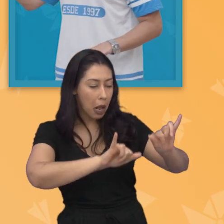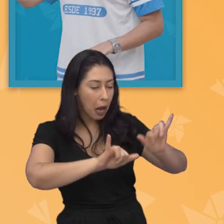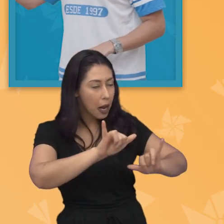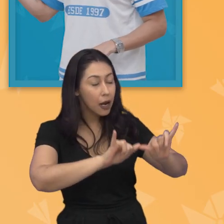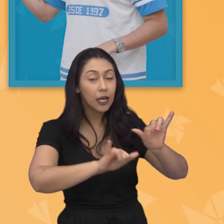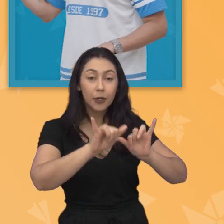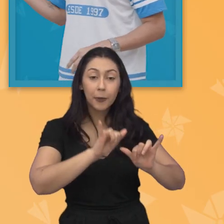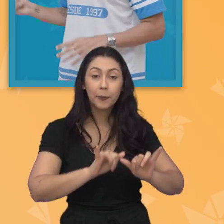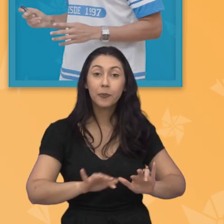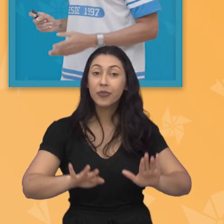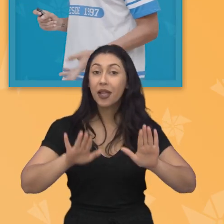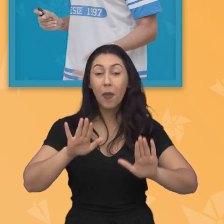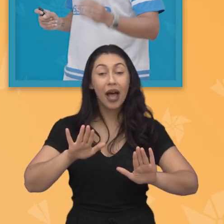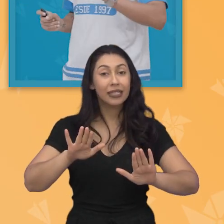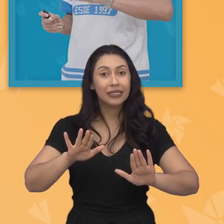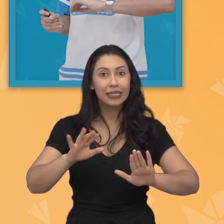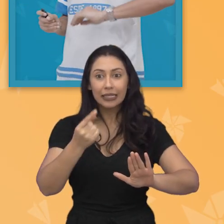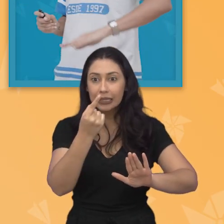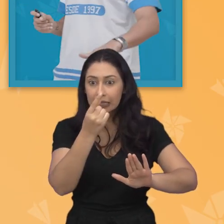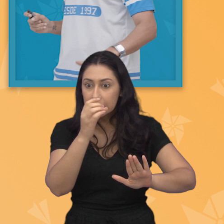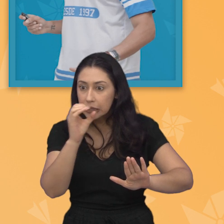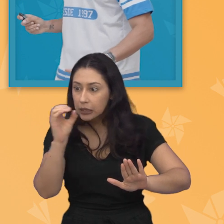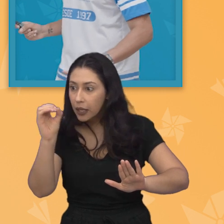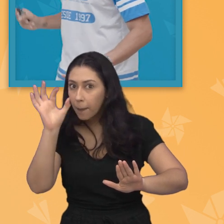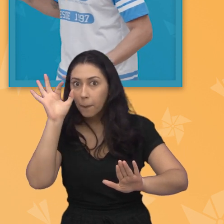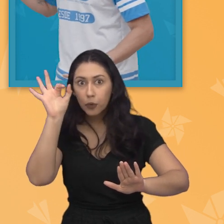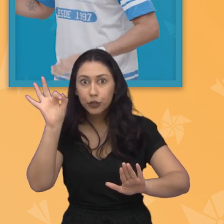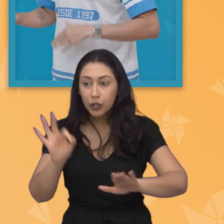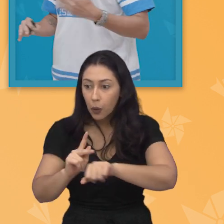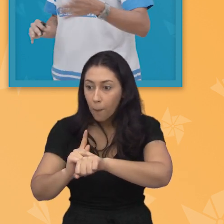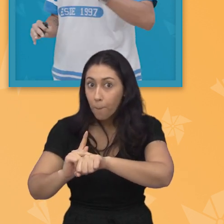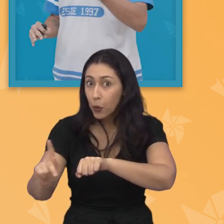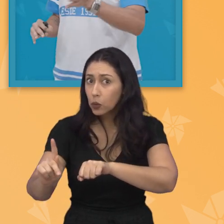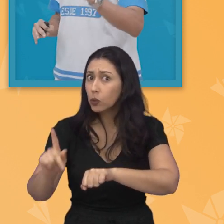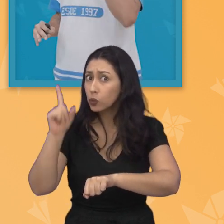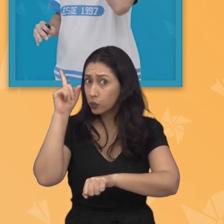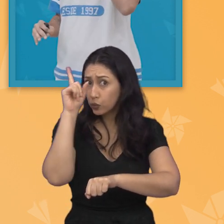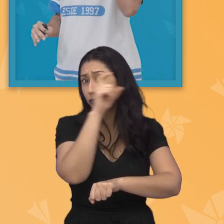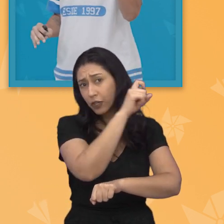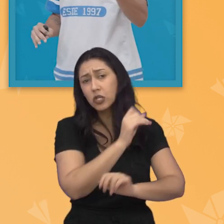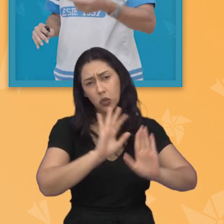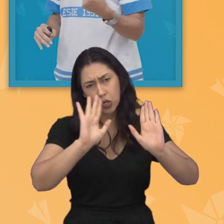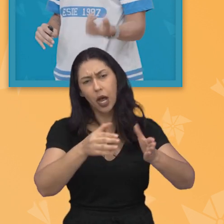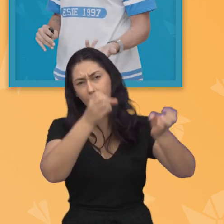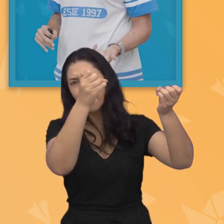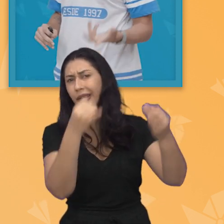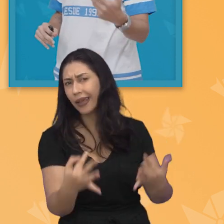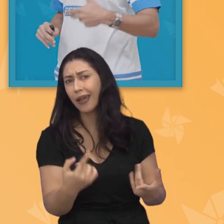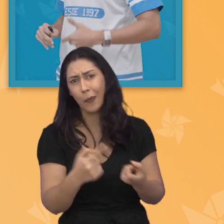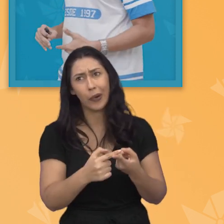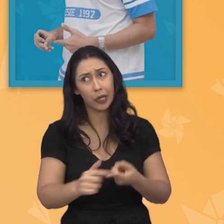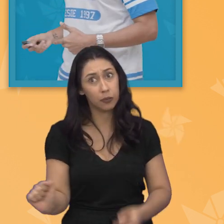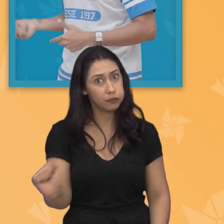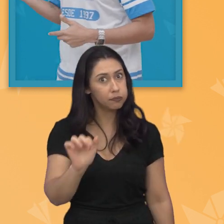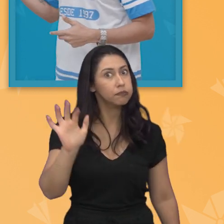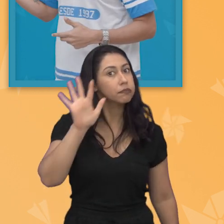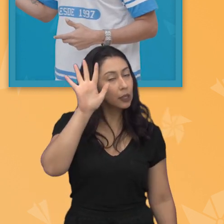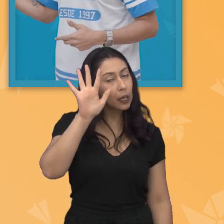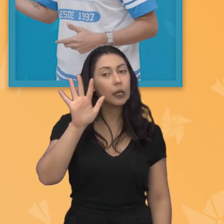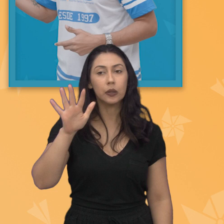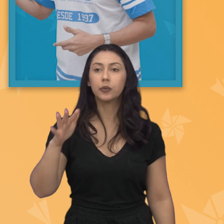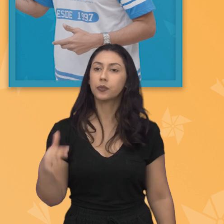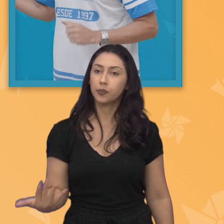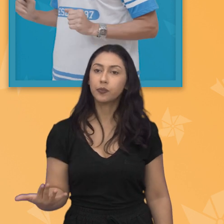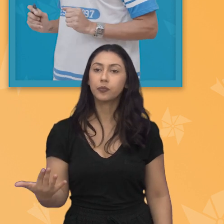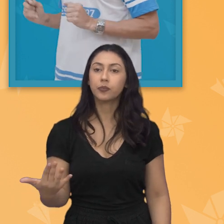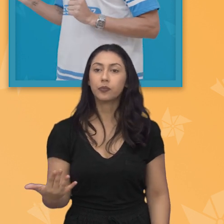Né, como eu falei, e entretanto nem sempre é possível obter esses reagentes com 100% de pureza devido a diversos motivos, como eu falei, muitas vezes motivos financeiros atrapalham isso,